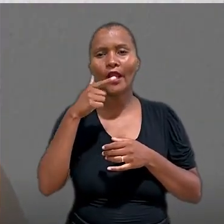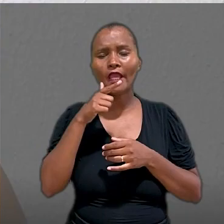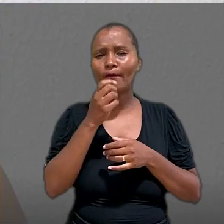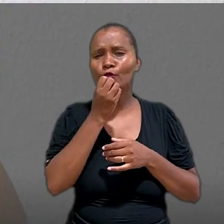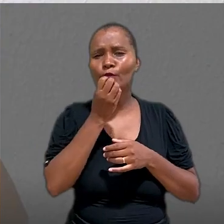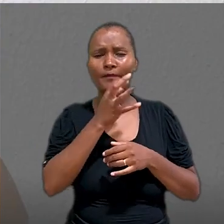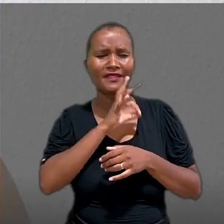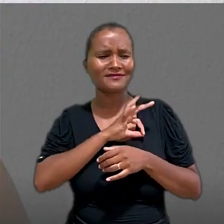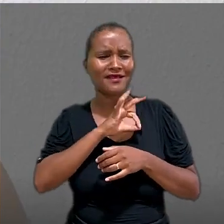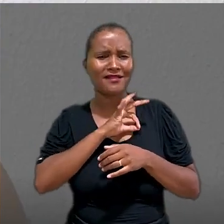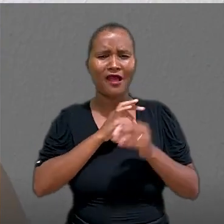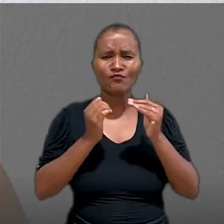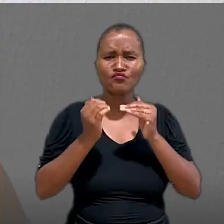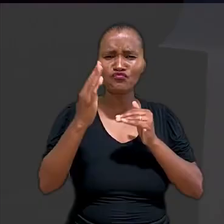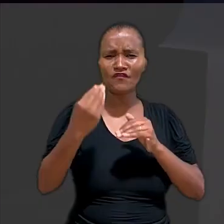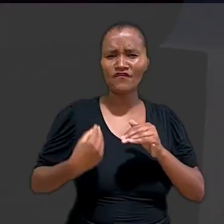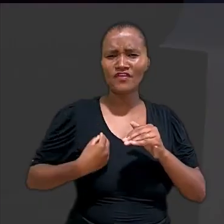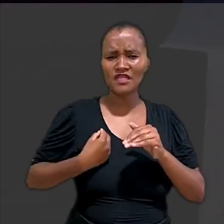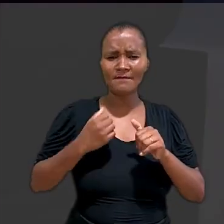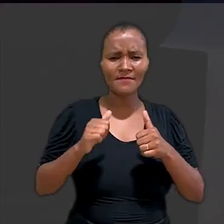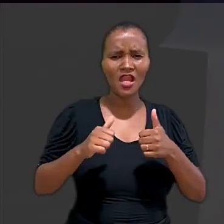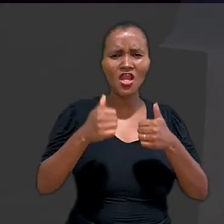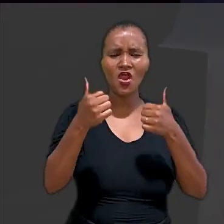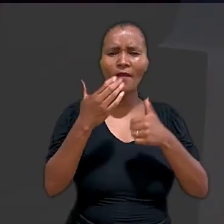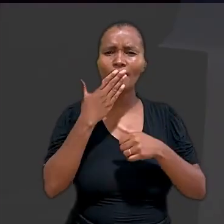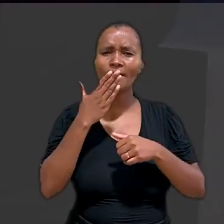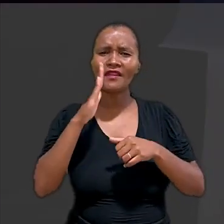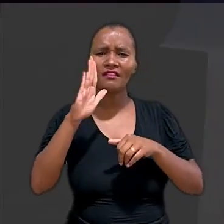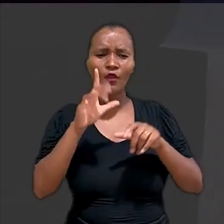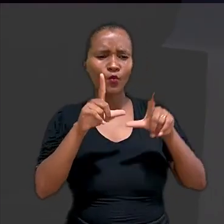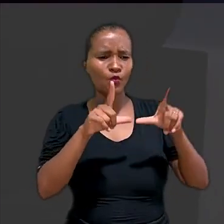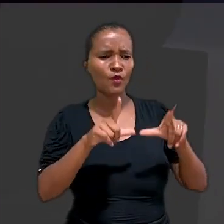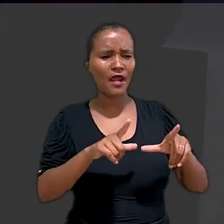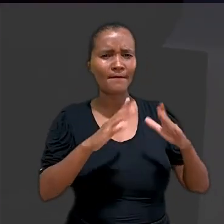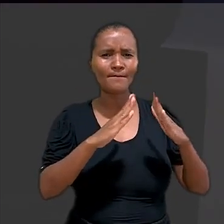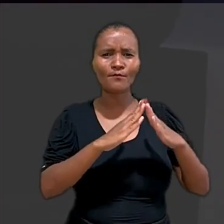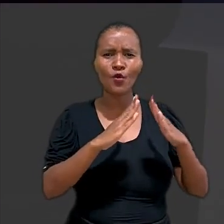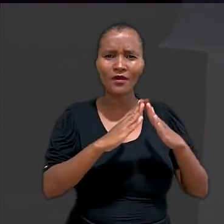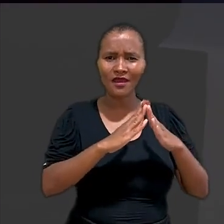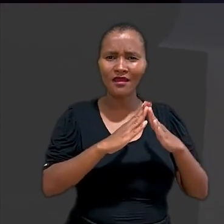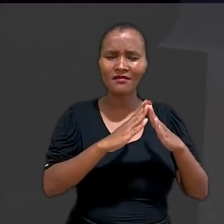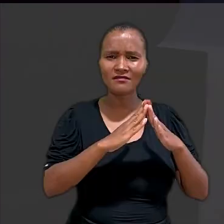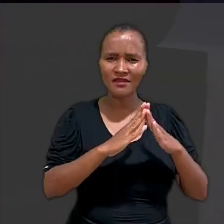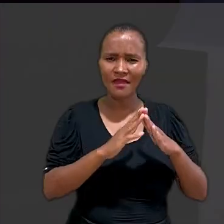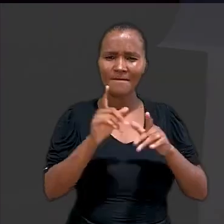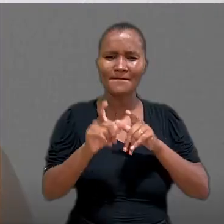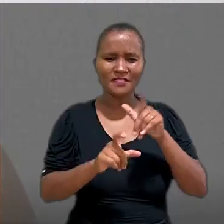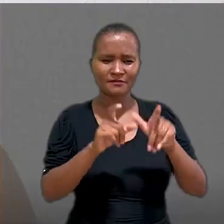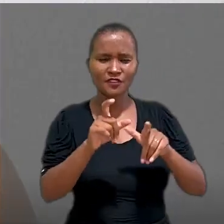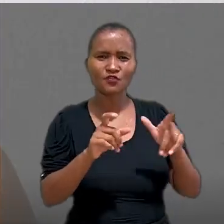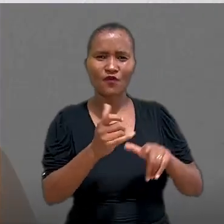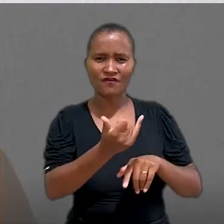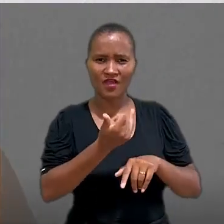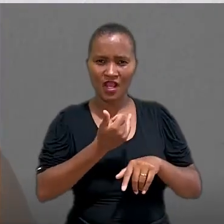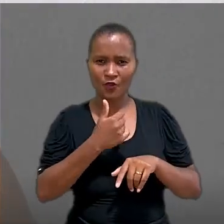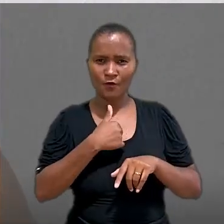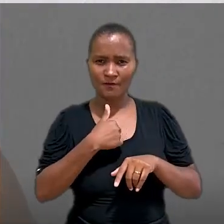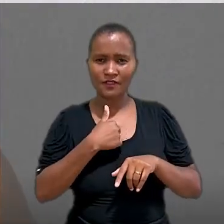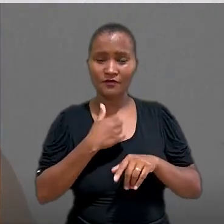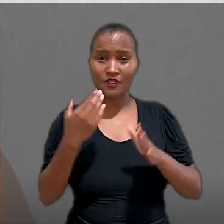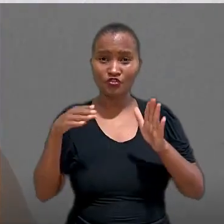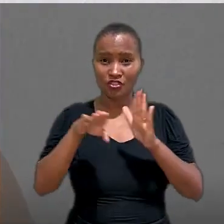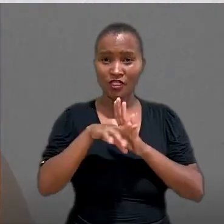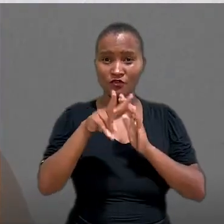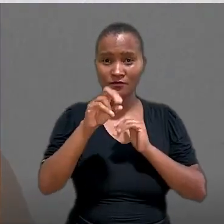dobro daqui e uma vida melhor. Ele prometeu um lugar para chegar, umas pessoas